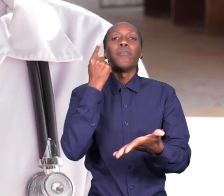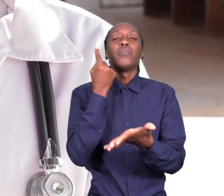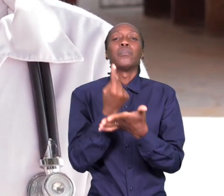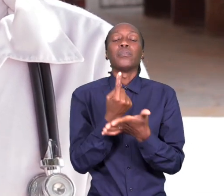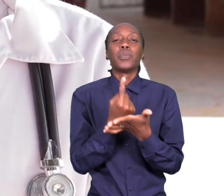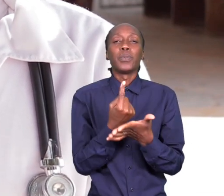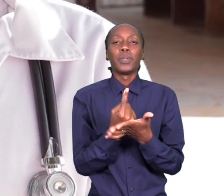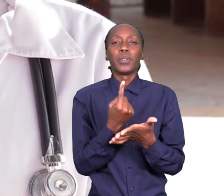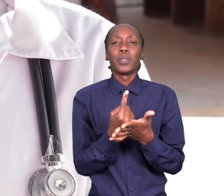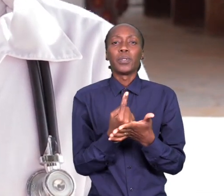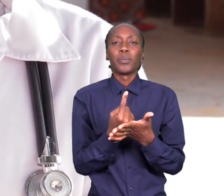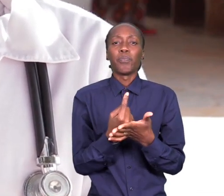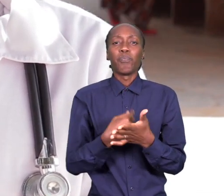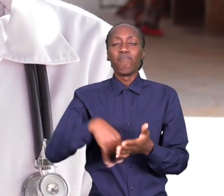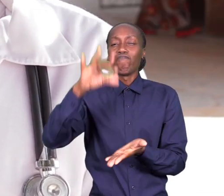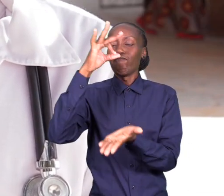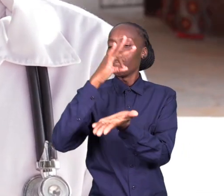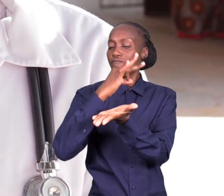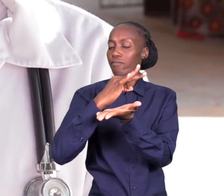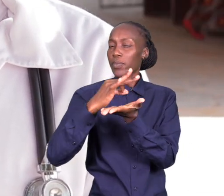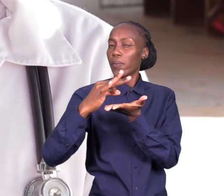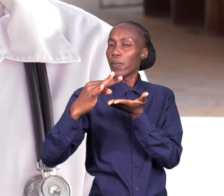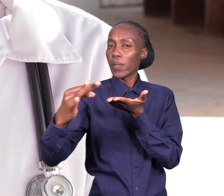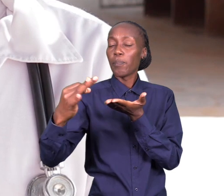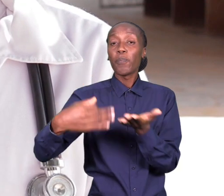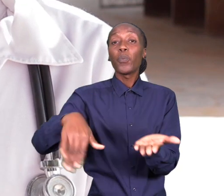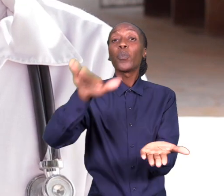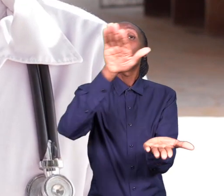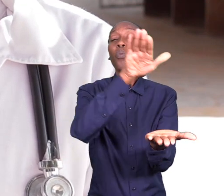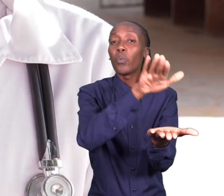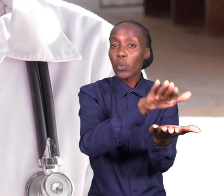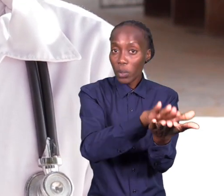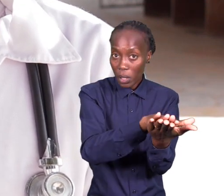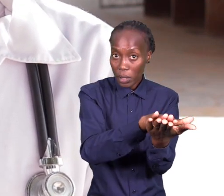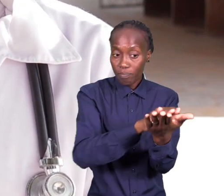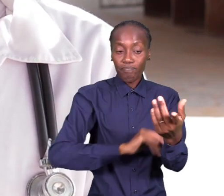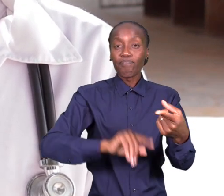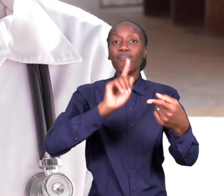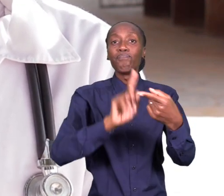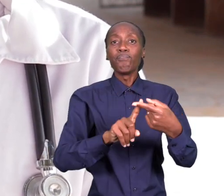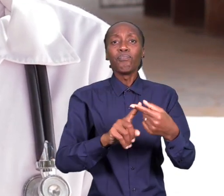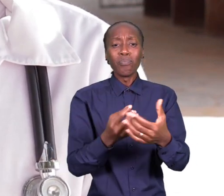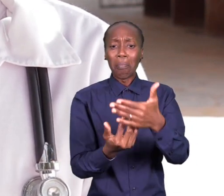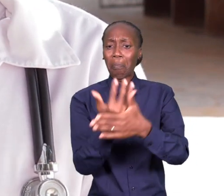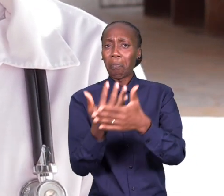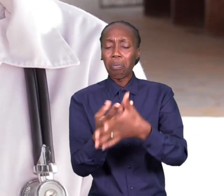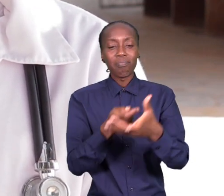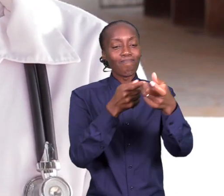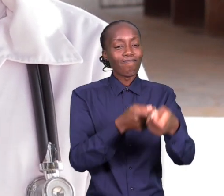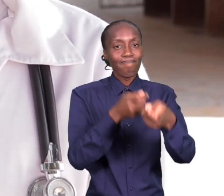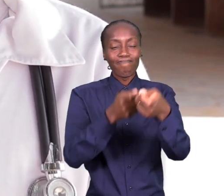importante o saneamento do meio, o que quer dizer, temos que tirar o capim em